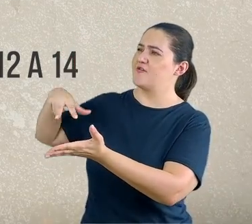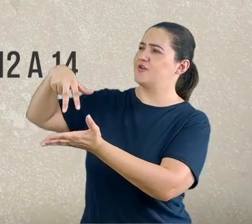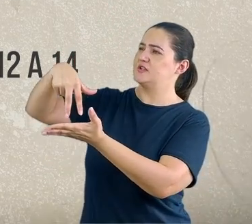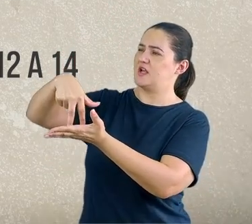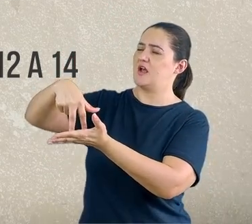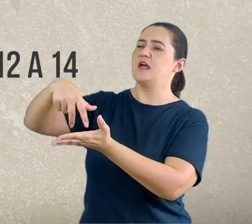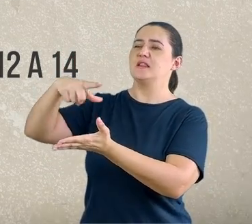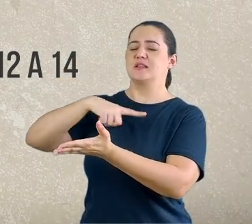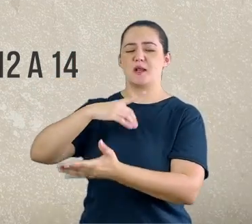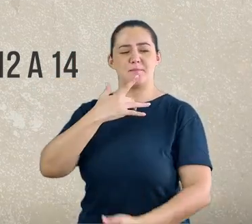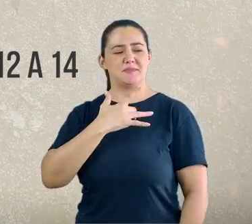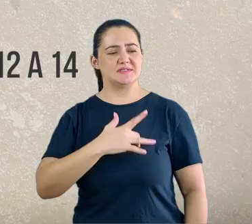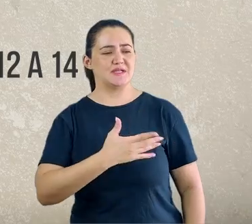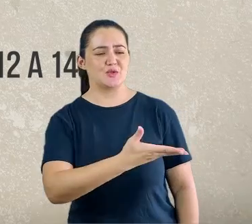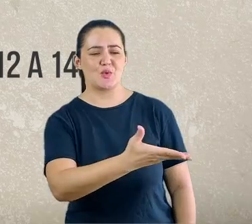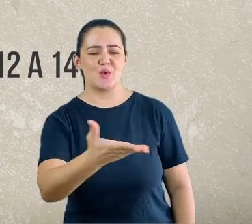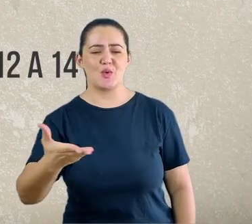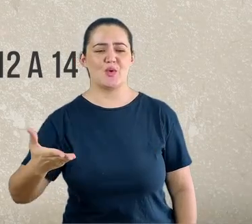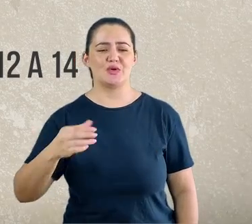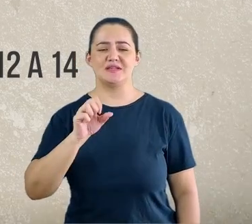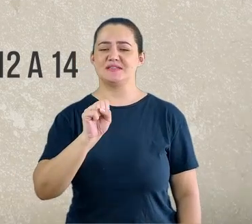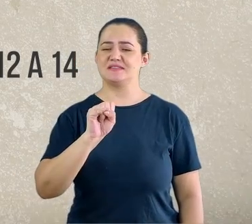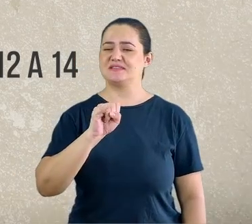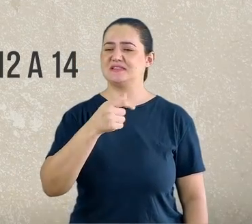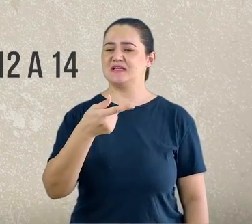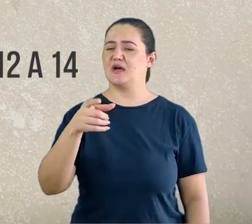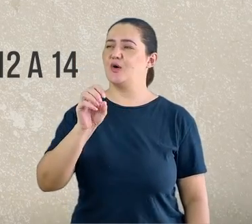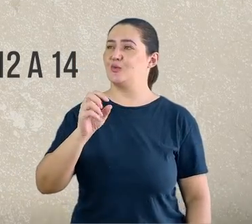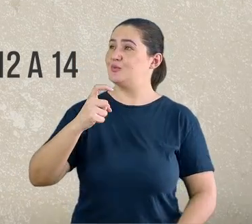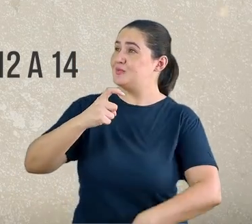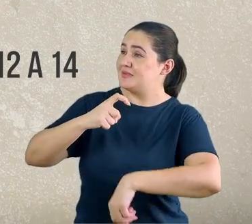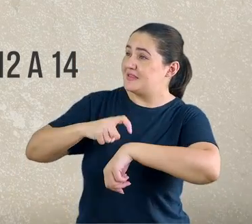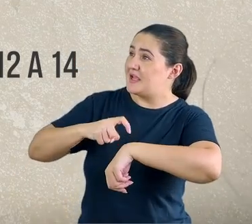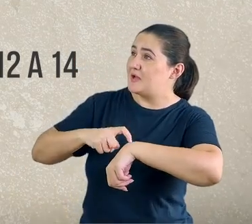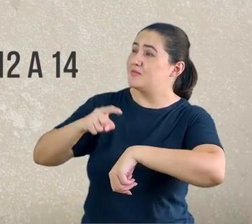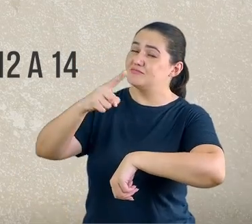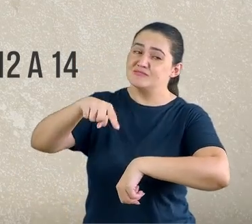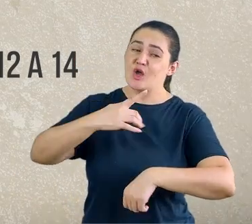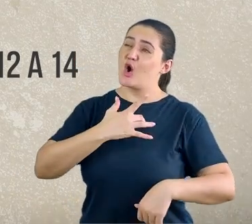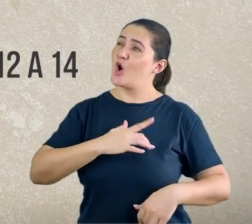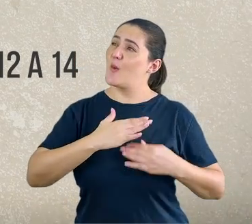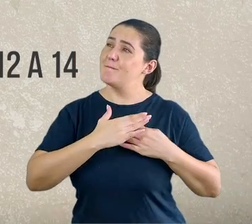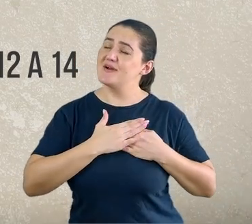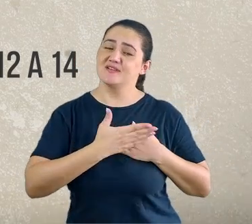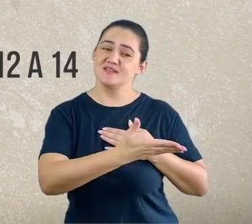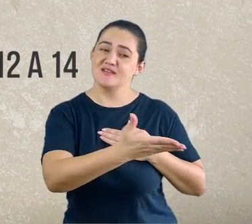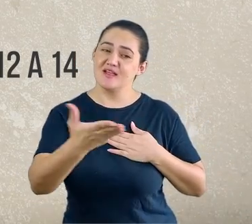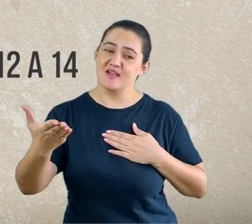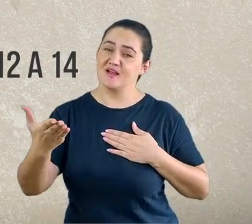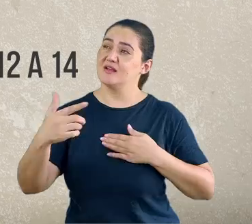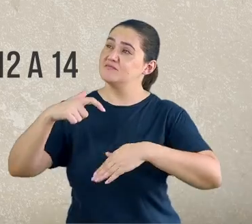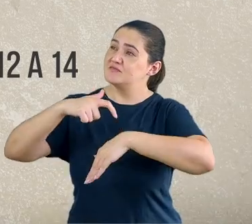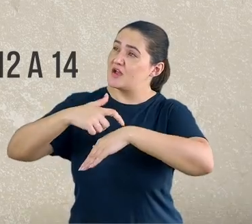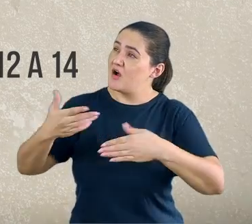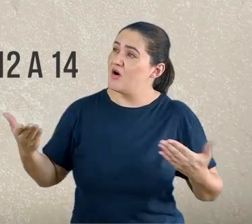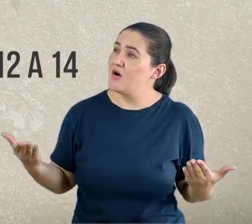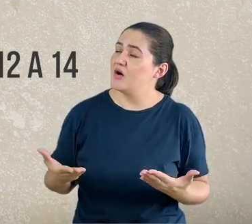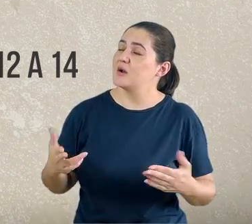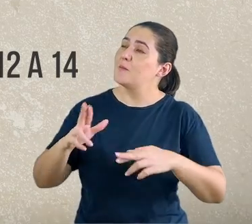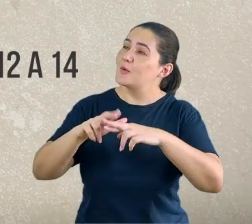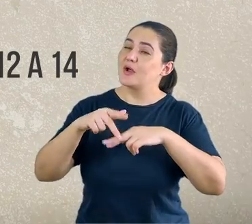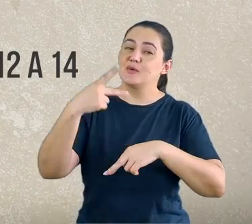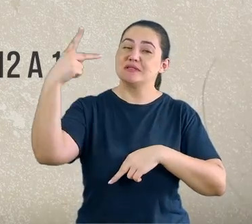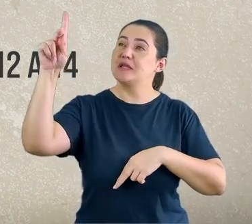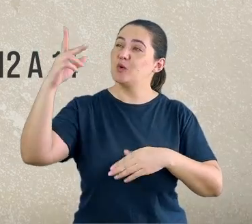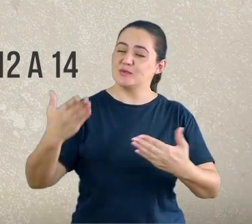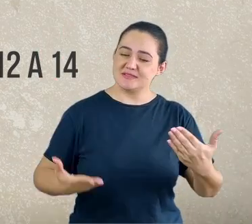e terás piedade de Sião. É tempo de te compadeceres dela, e já chegou a sua hora, porque os teus